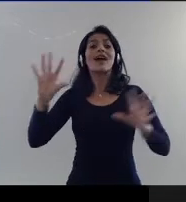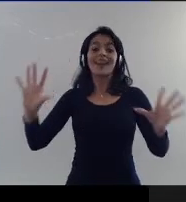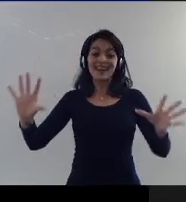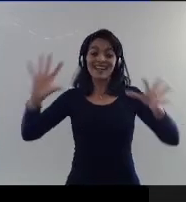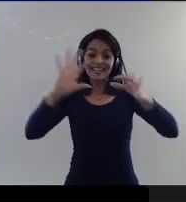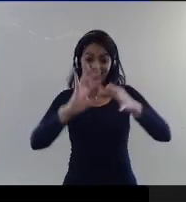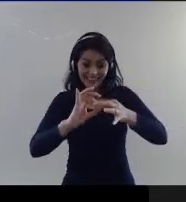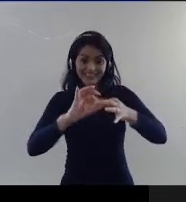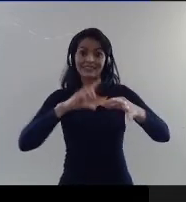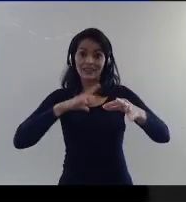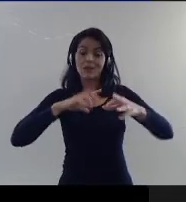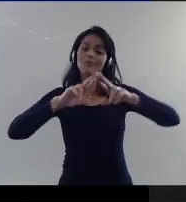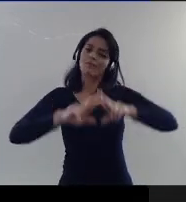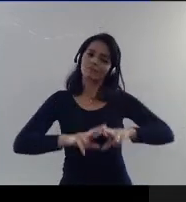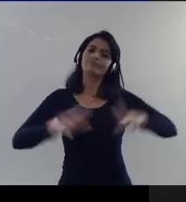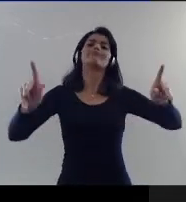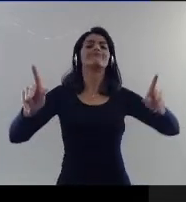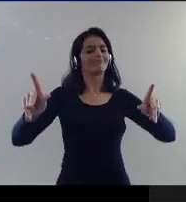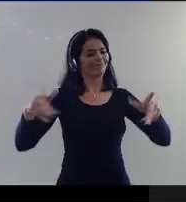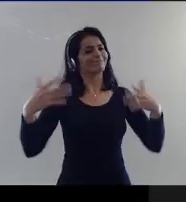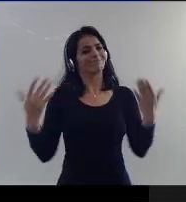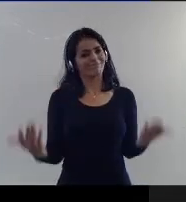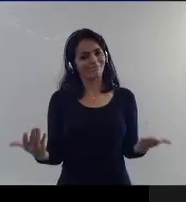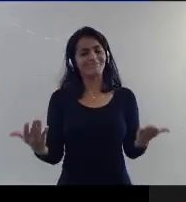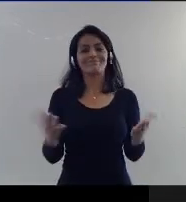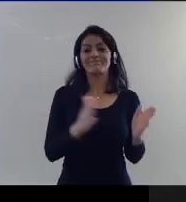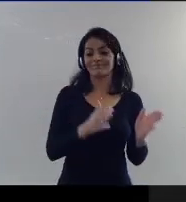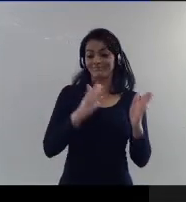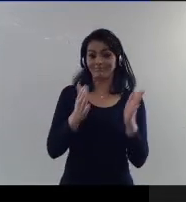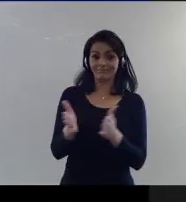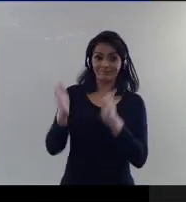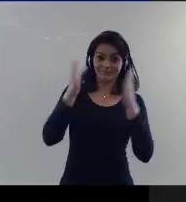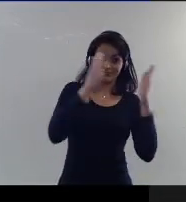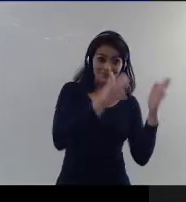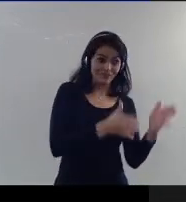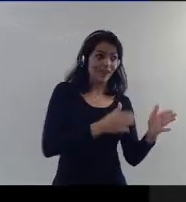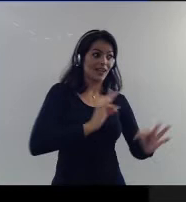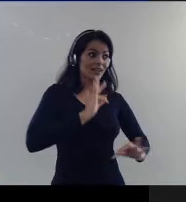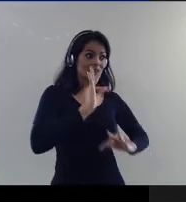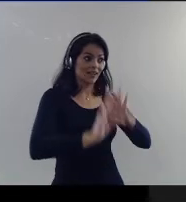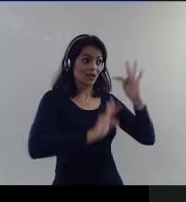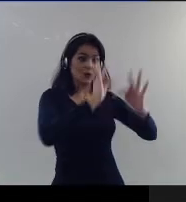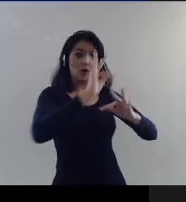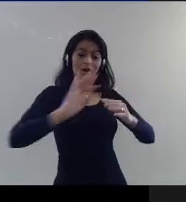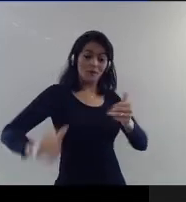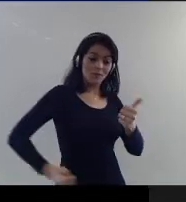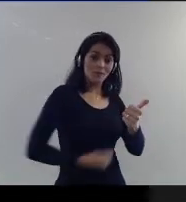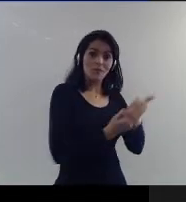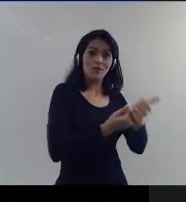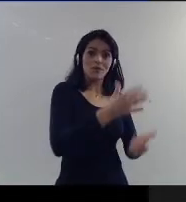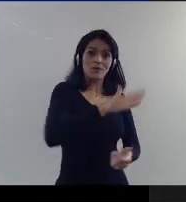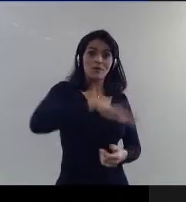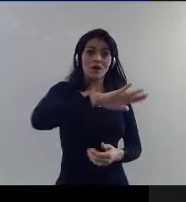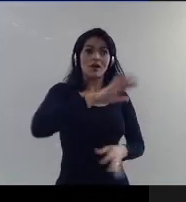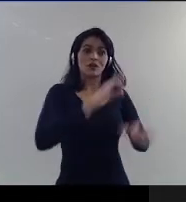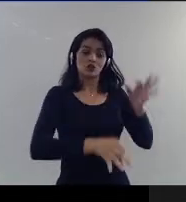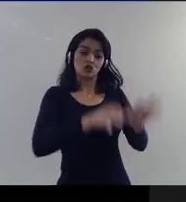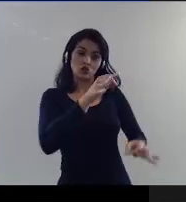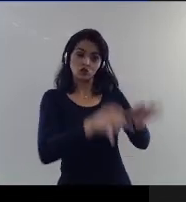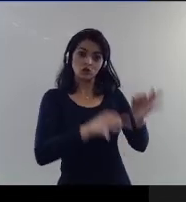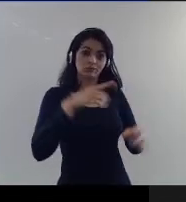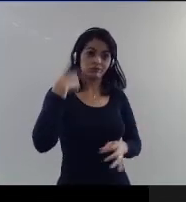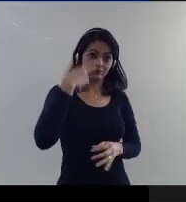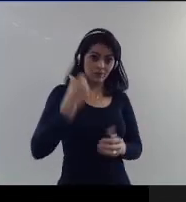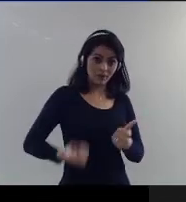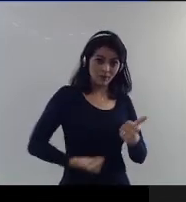diferentes, né? E do outro lado, que é o que a gente vai falar aqui, que é a tecnologia para o apoio para a prestação de serviços jurídicos. Então, é